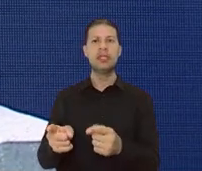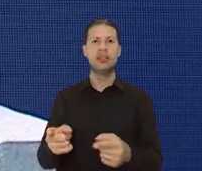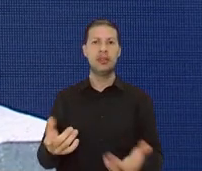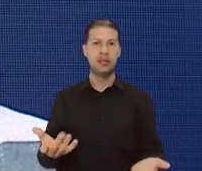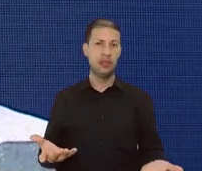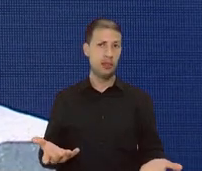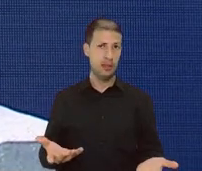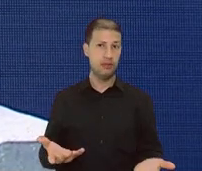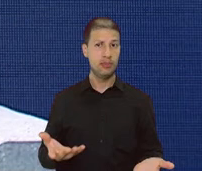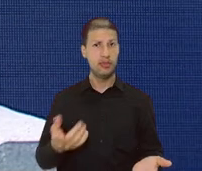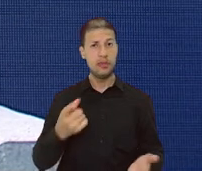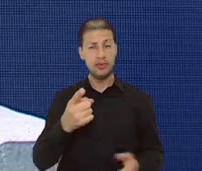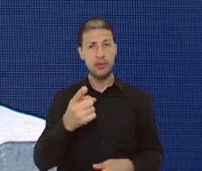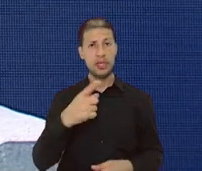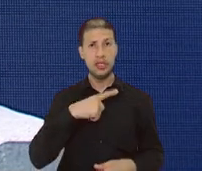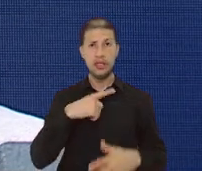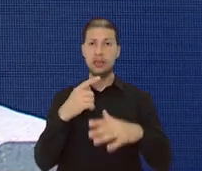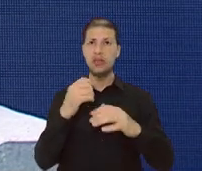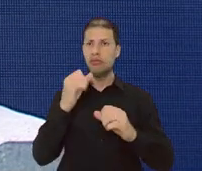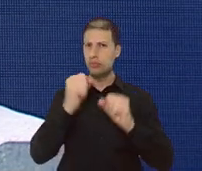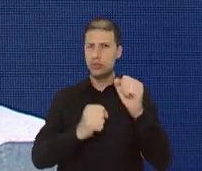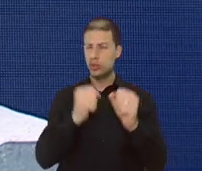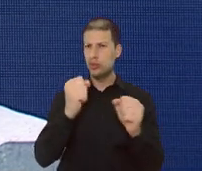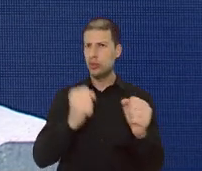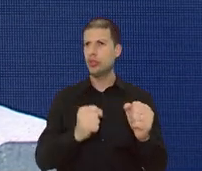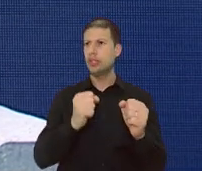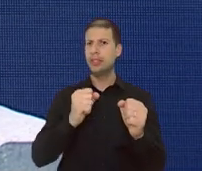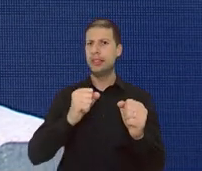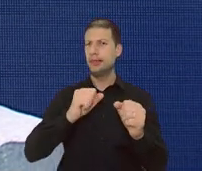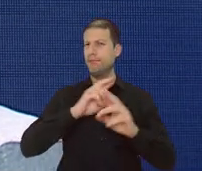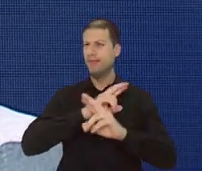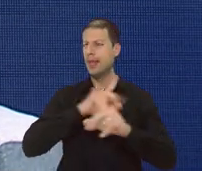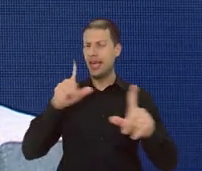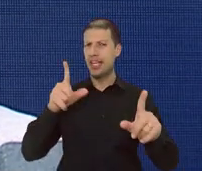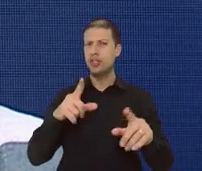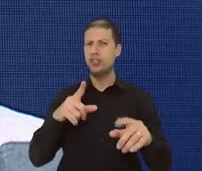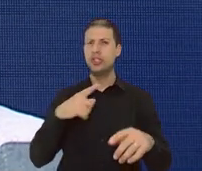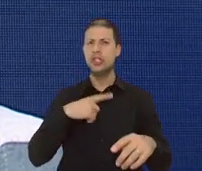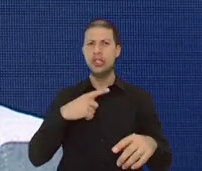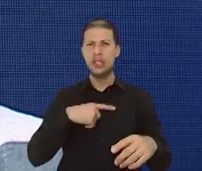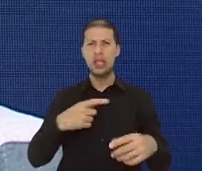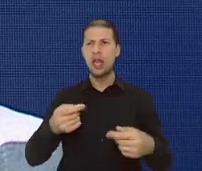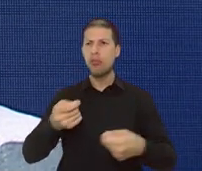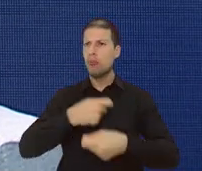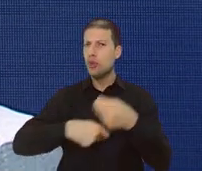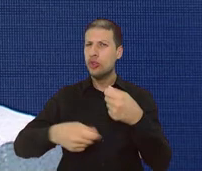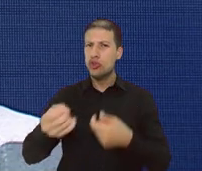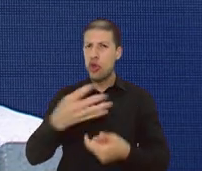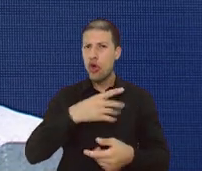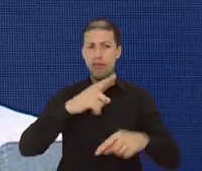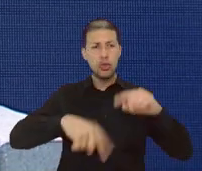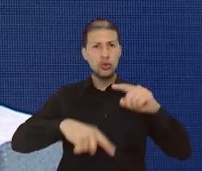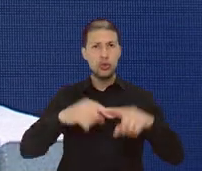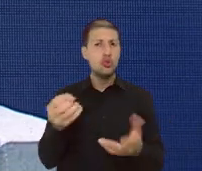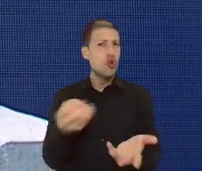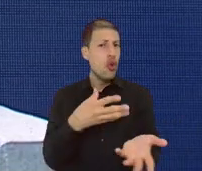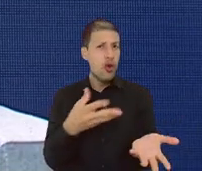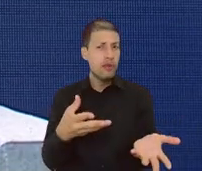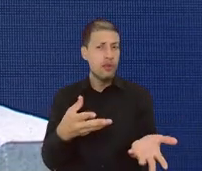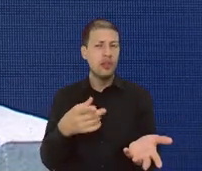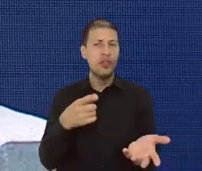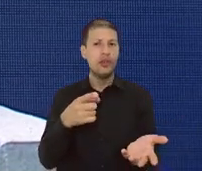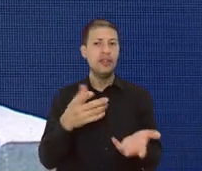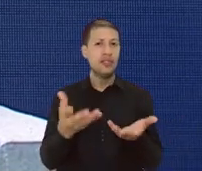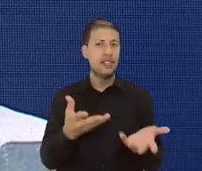você tá numa indústria disruptiva você tá entrando no mercado novo com um produto novo Às vezes você não tem